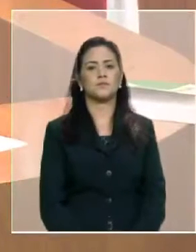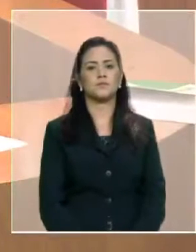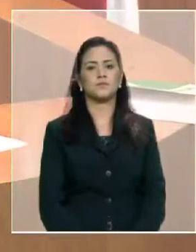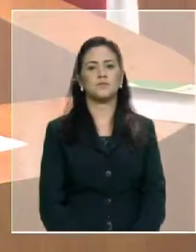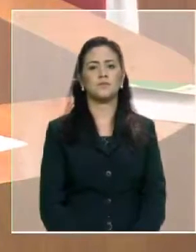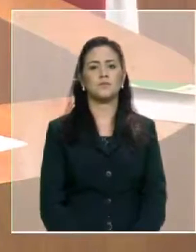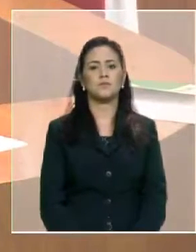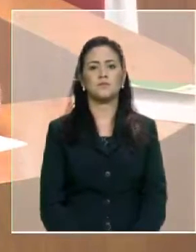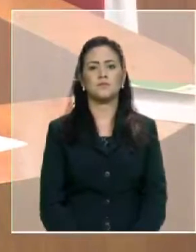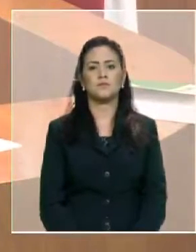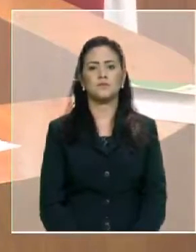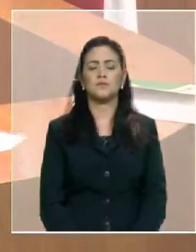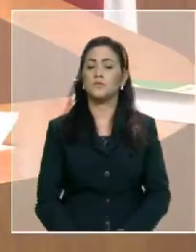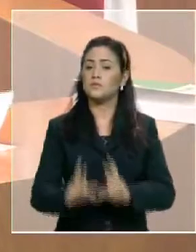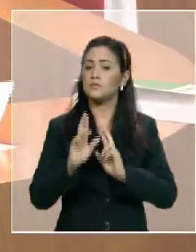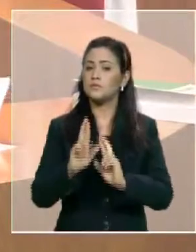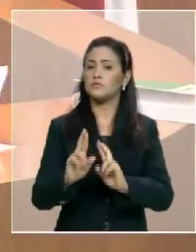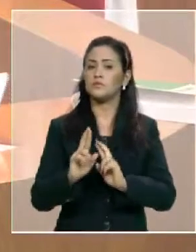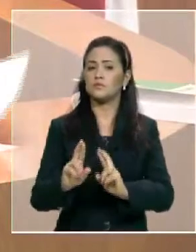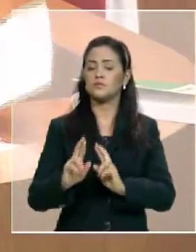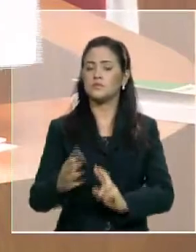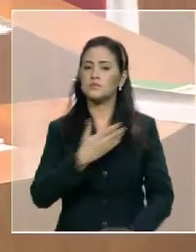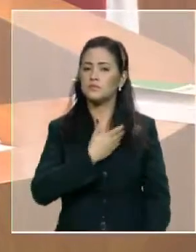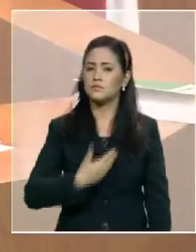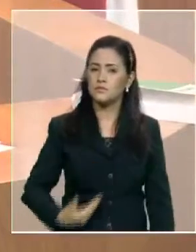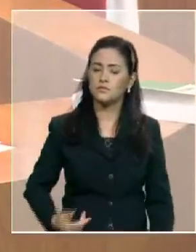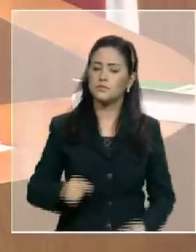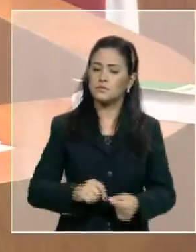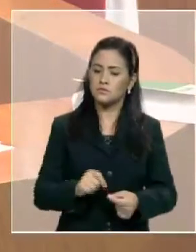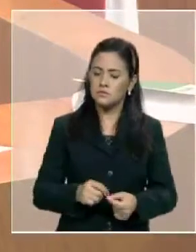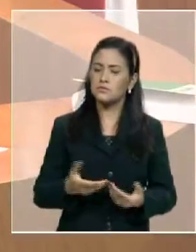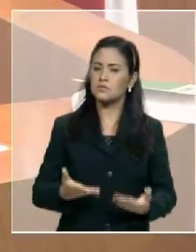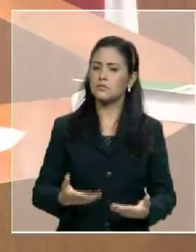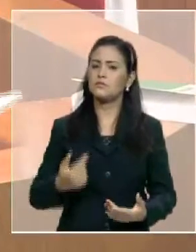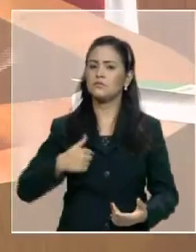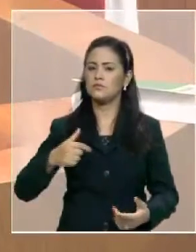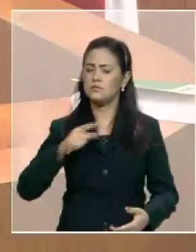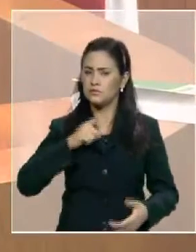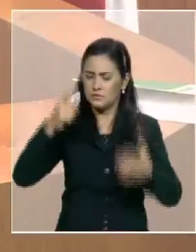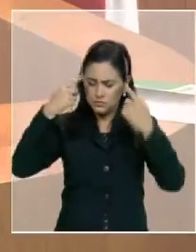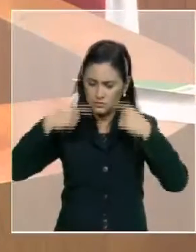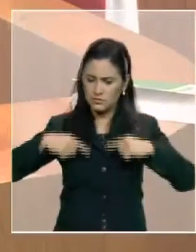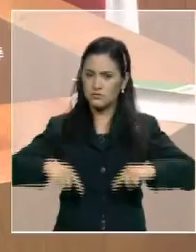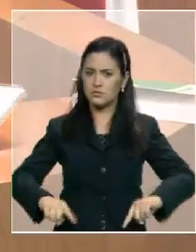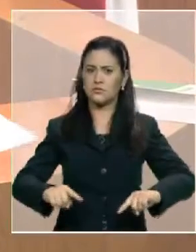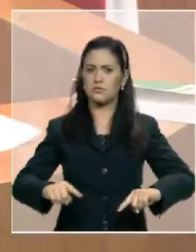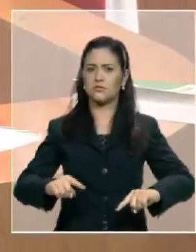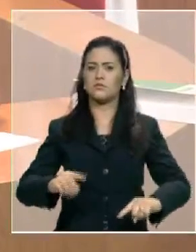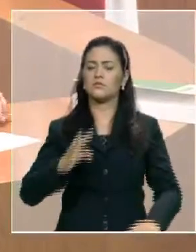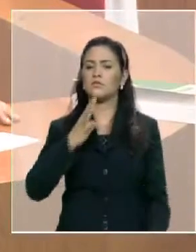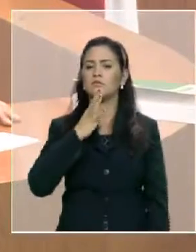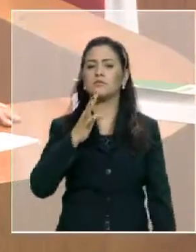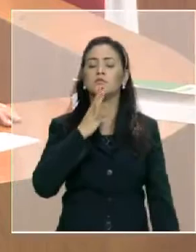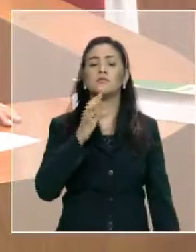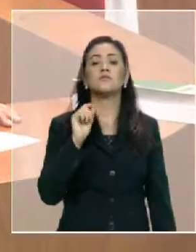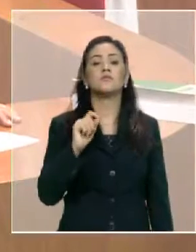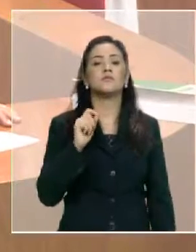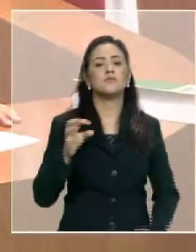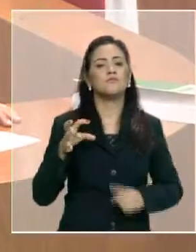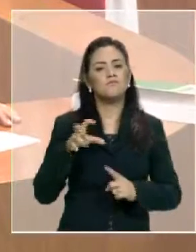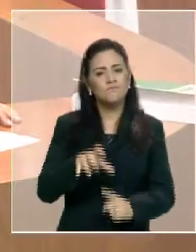espero que o governador Flávio Dino faça isso, tenha humildade e reconheça que está